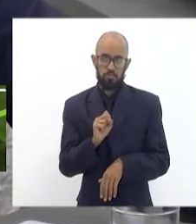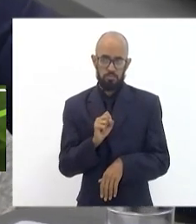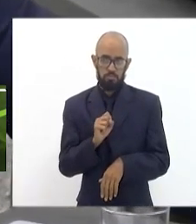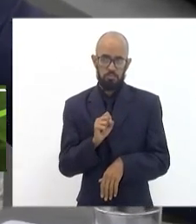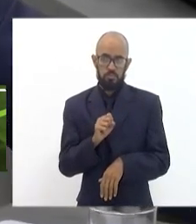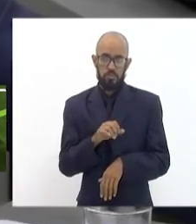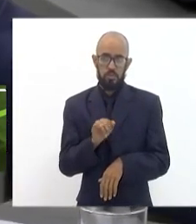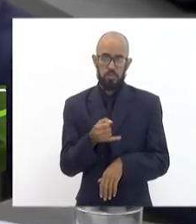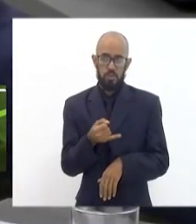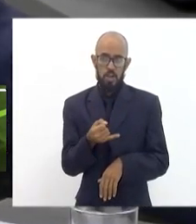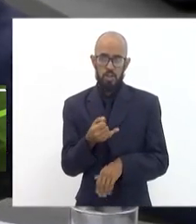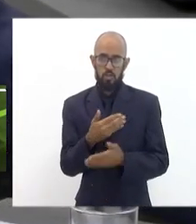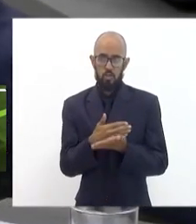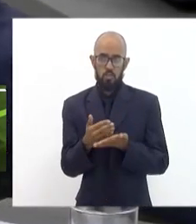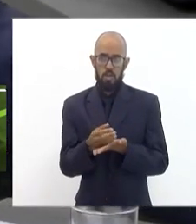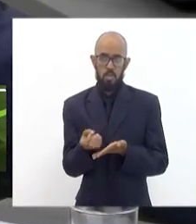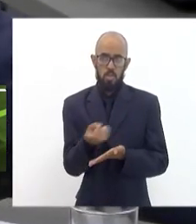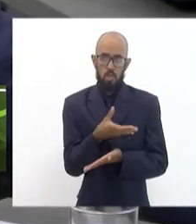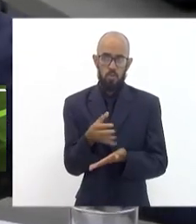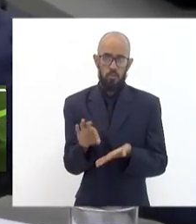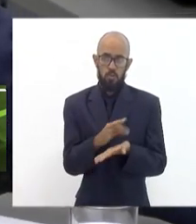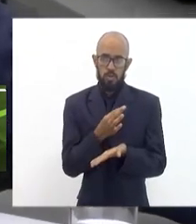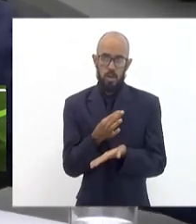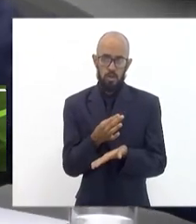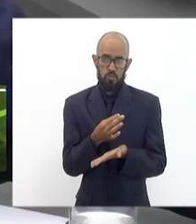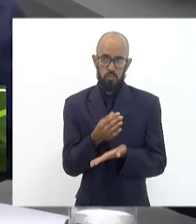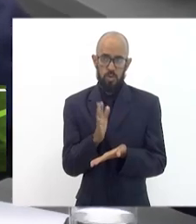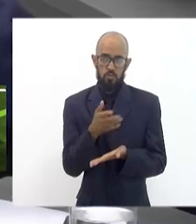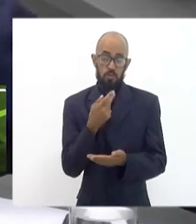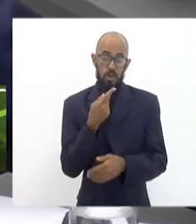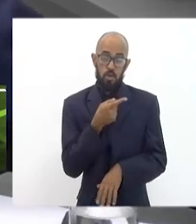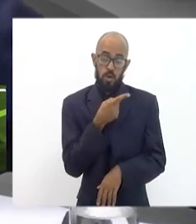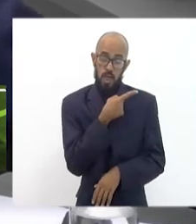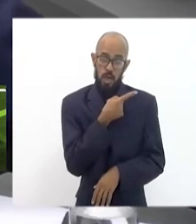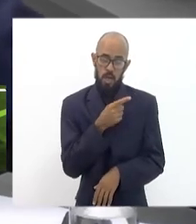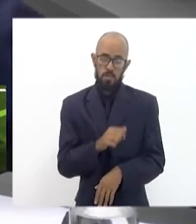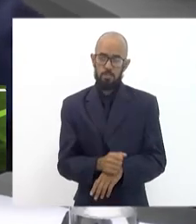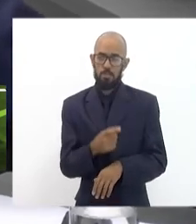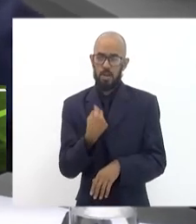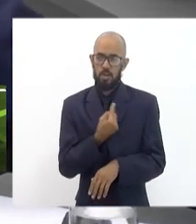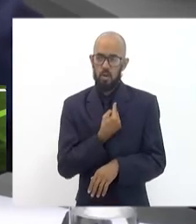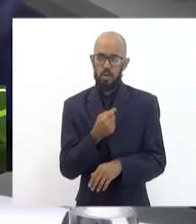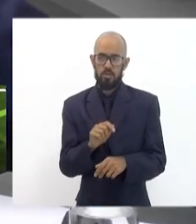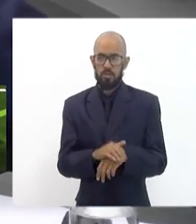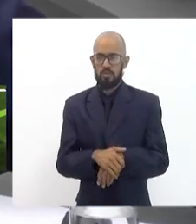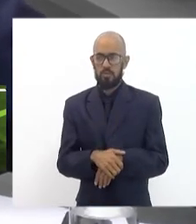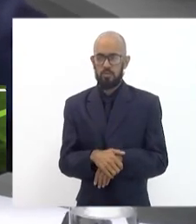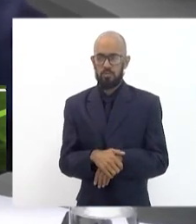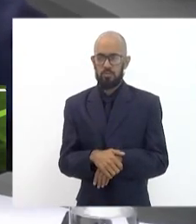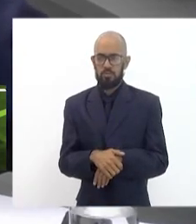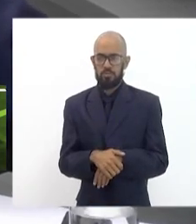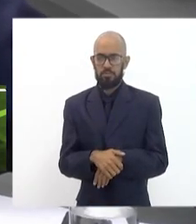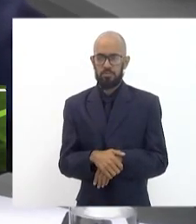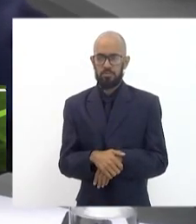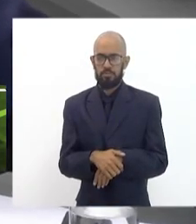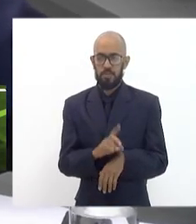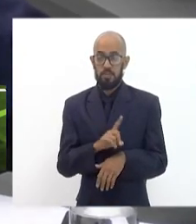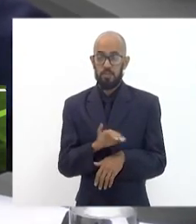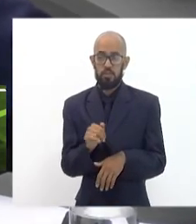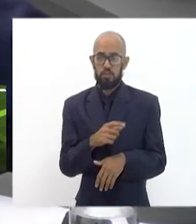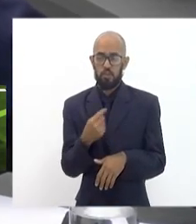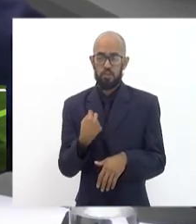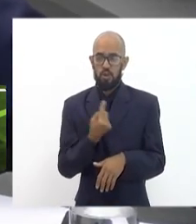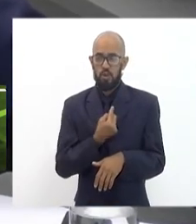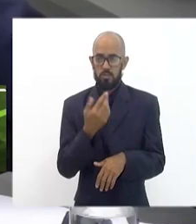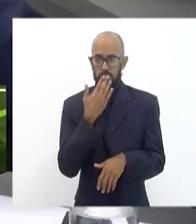que Janeiro começa o novo contrato é o que foi colocado lá para nós ir nesse dia que nós fomos pegar